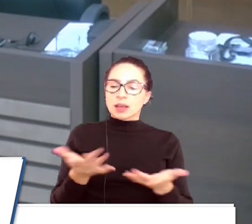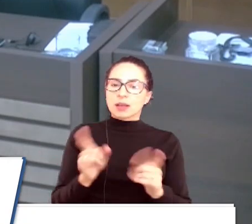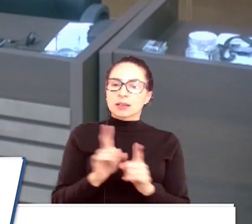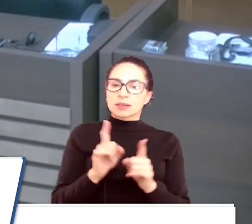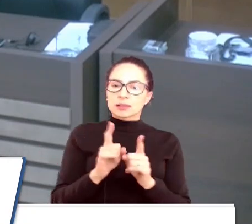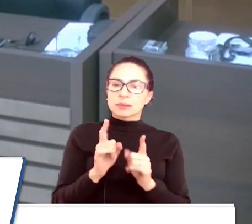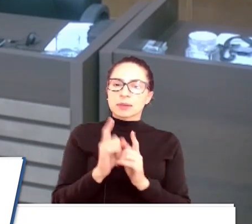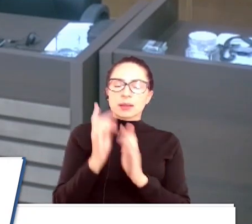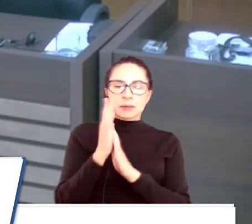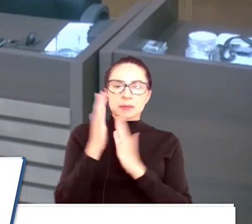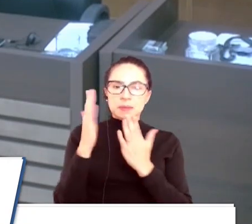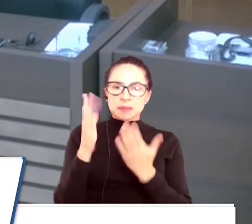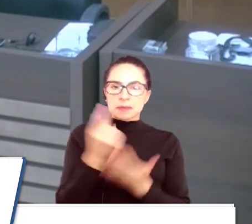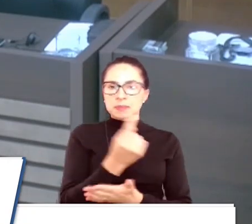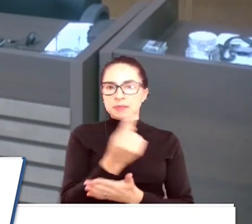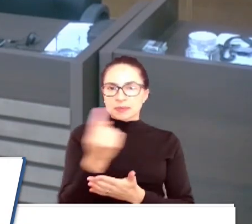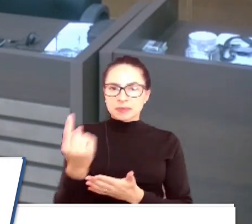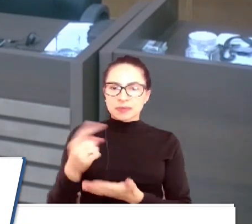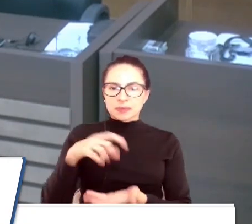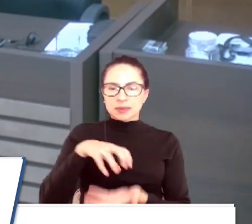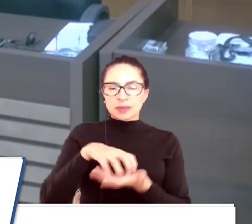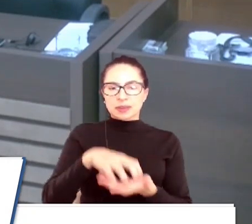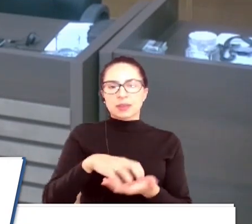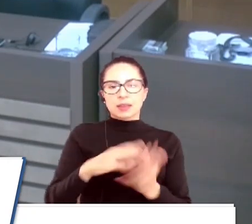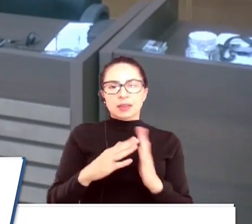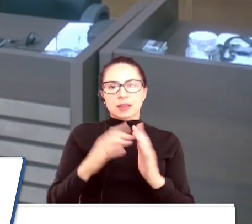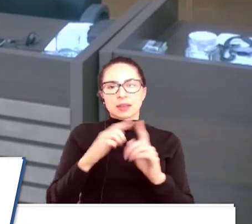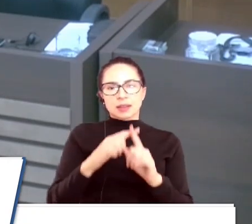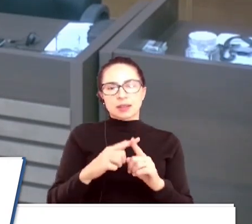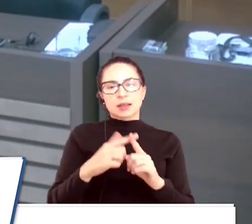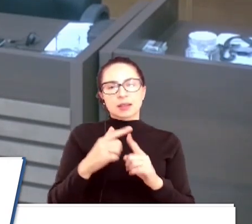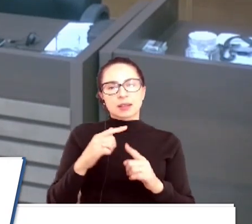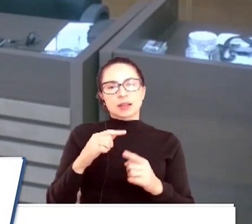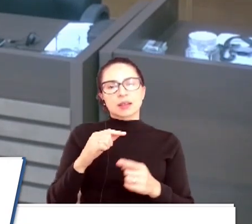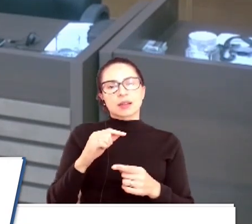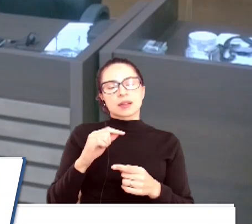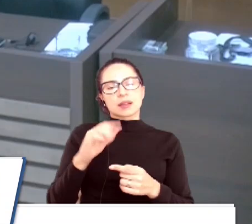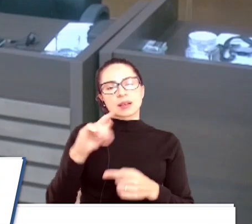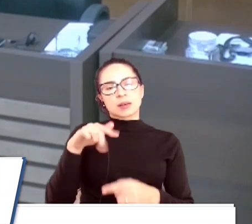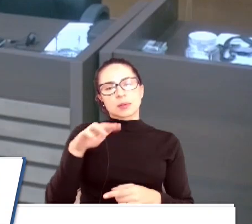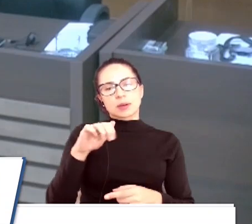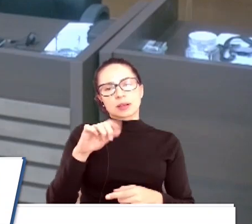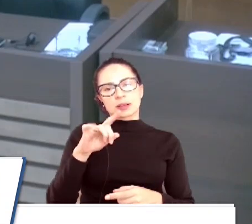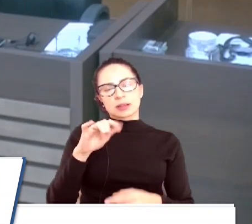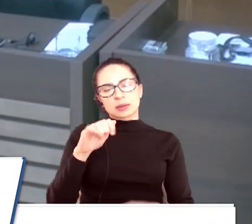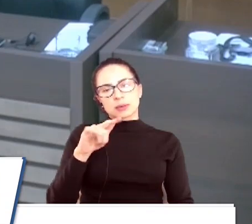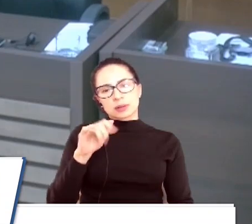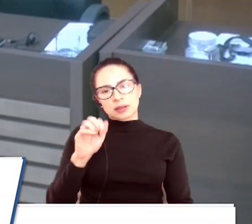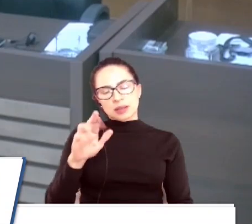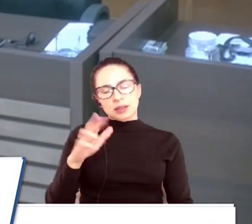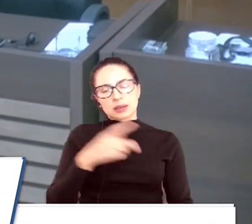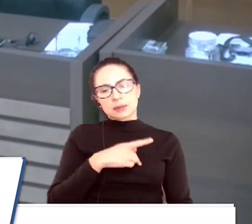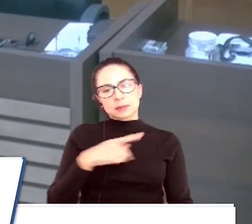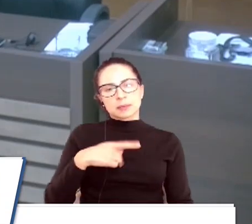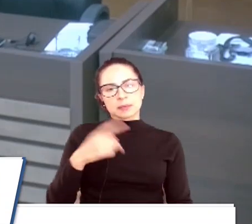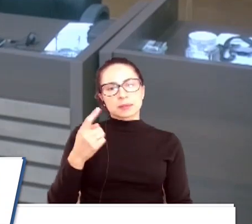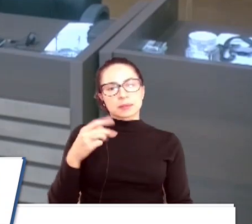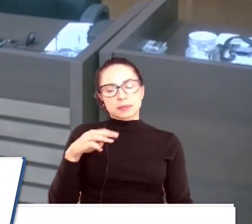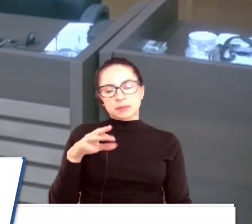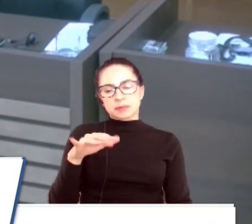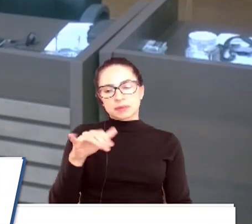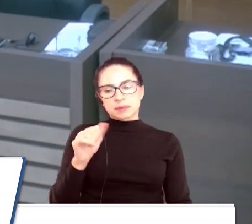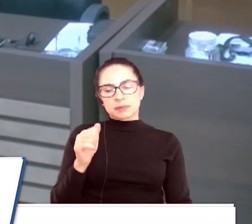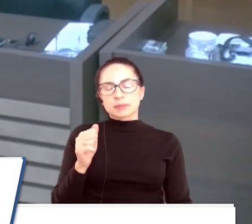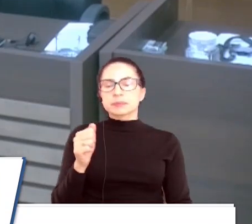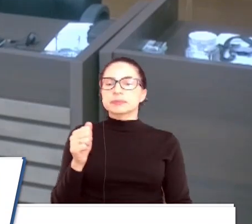os integrantes da sede da Igreja do Evangelho Quadrangular, na pessoa da pastora Miriam, pelos 36 anos de